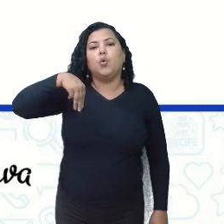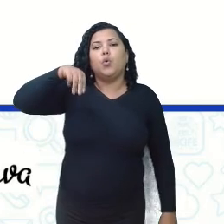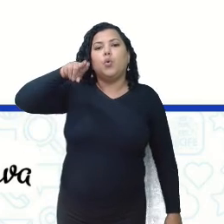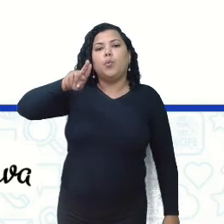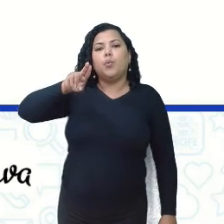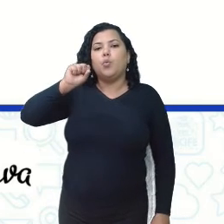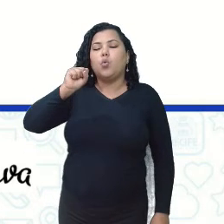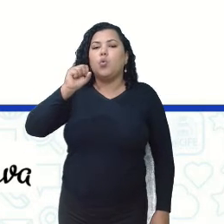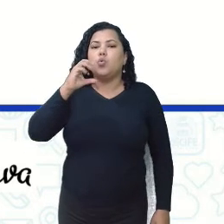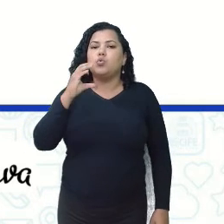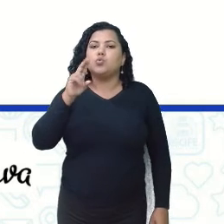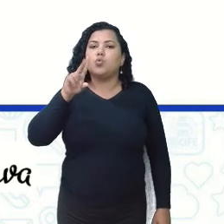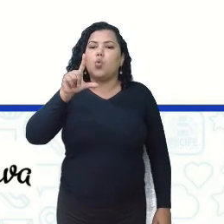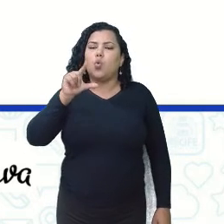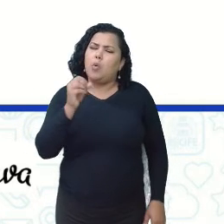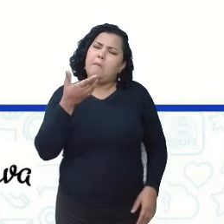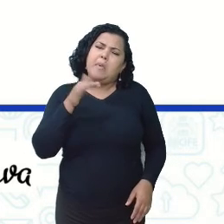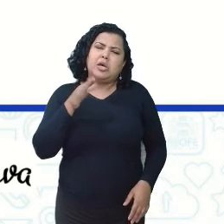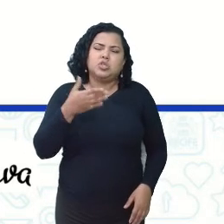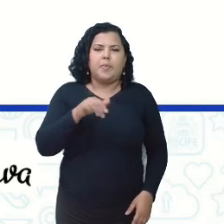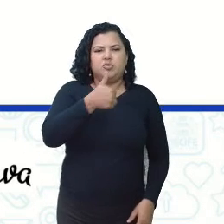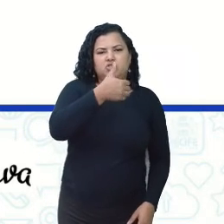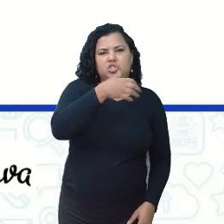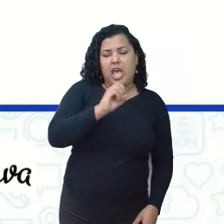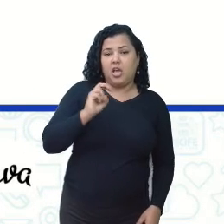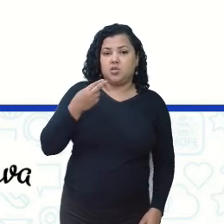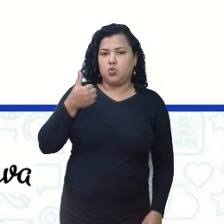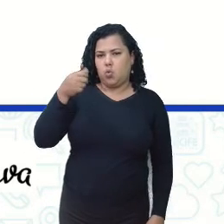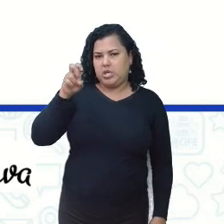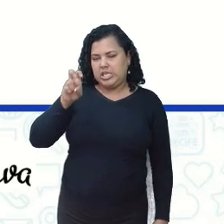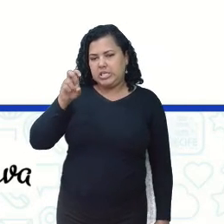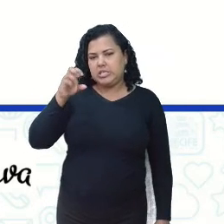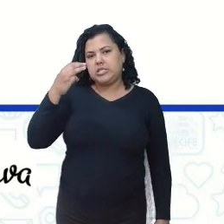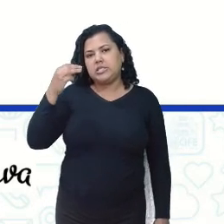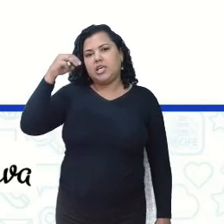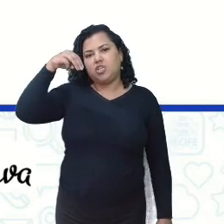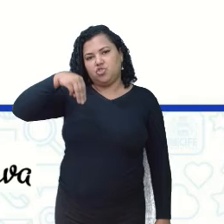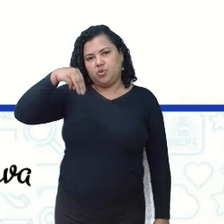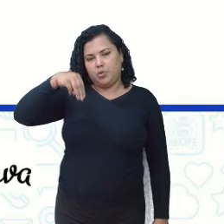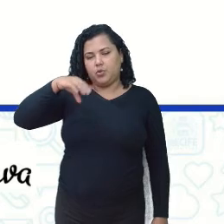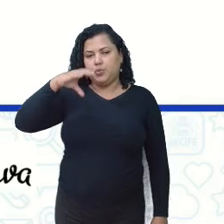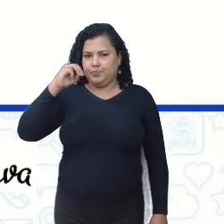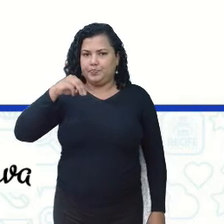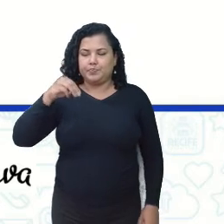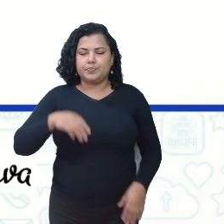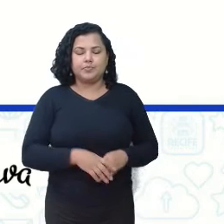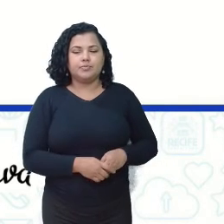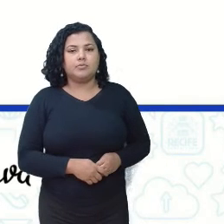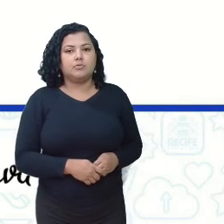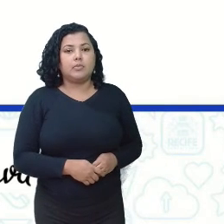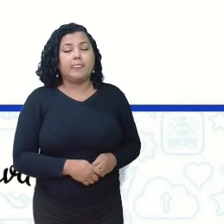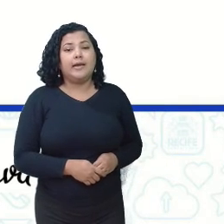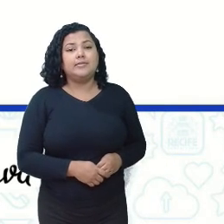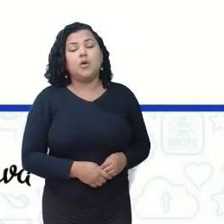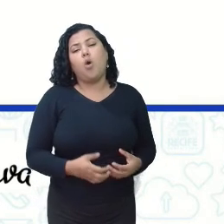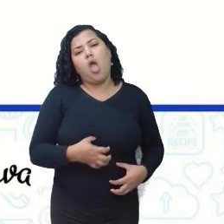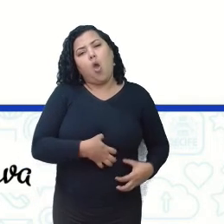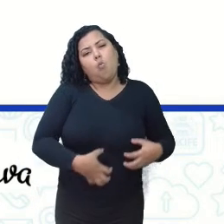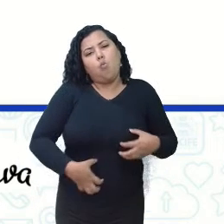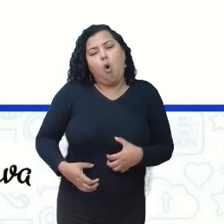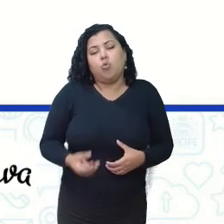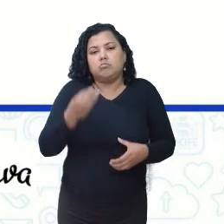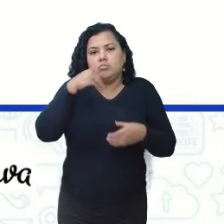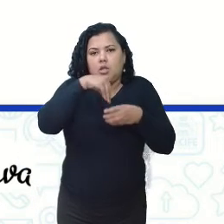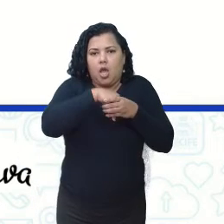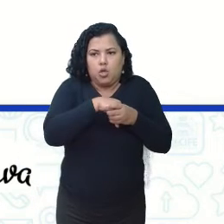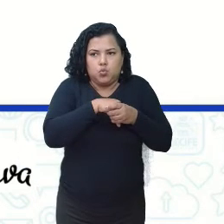e 15 centímetros. Ele é considerado também um órgão interno ao sistema genital